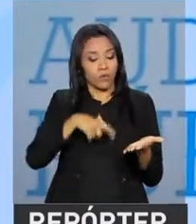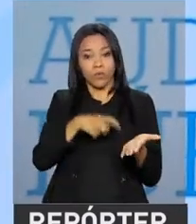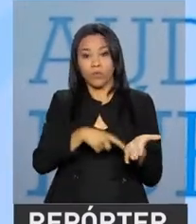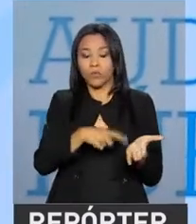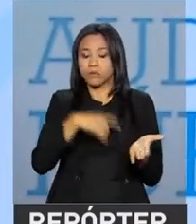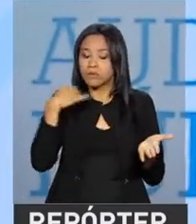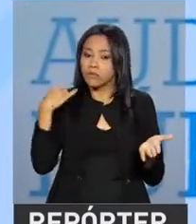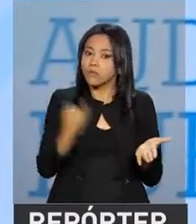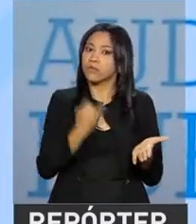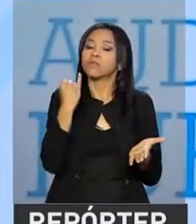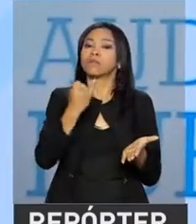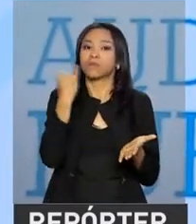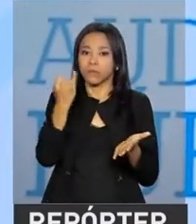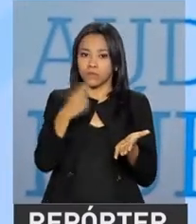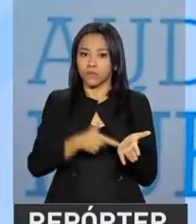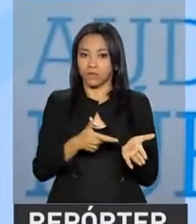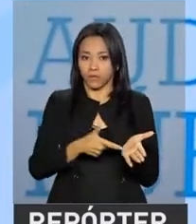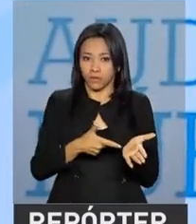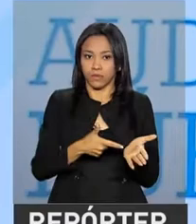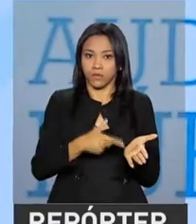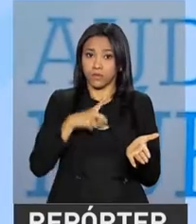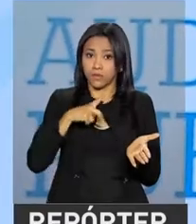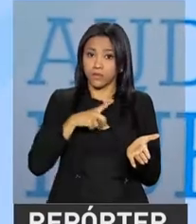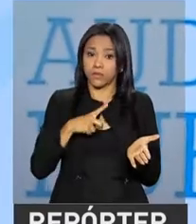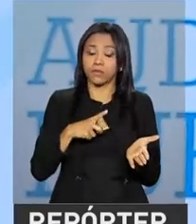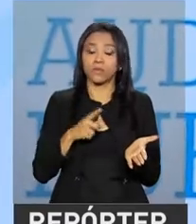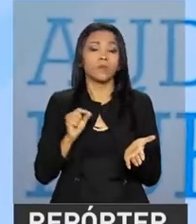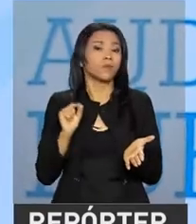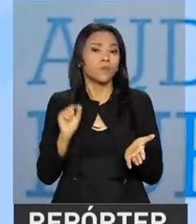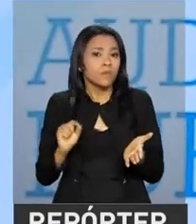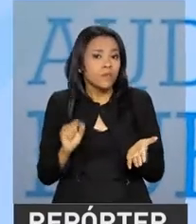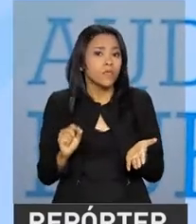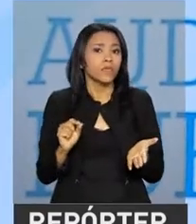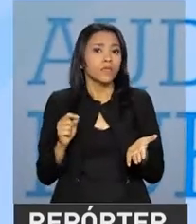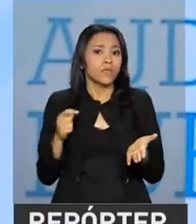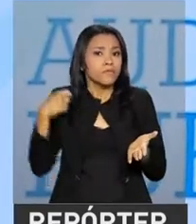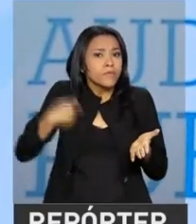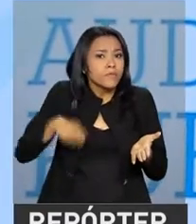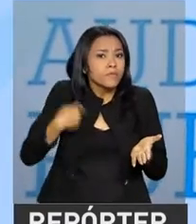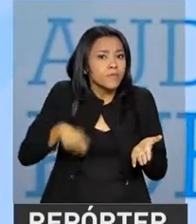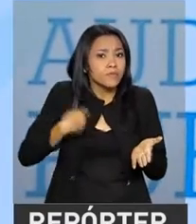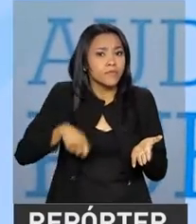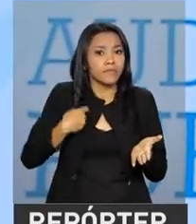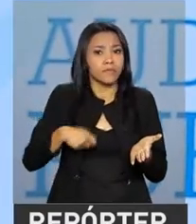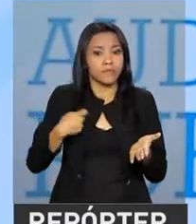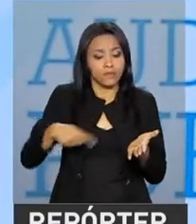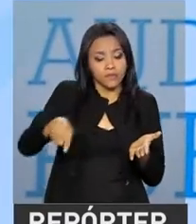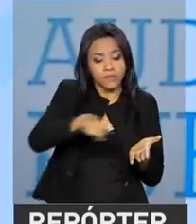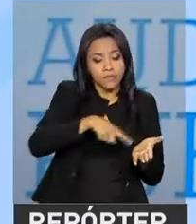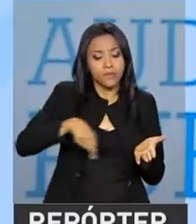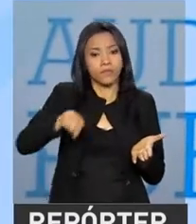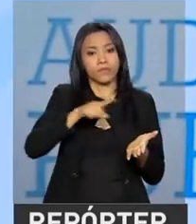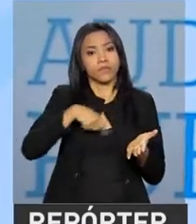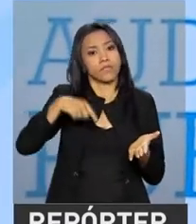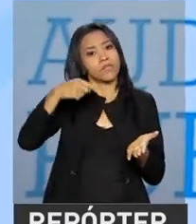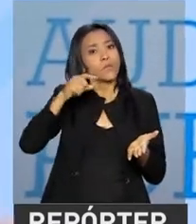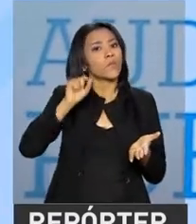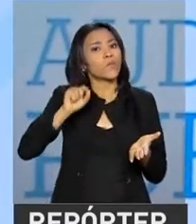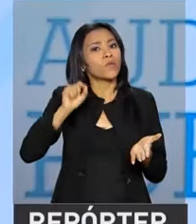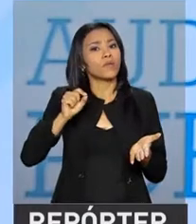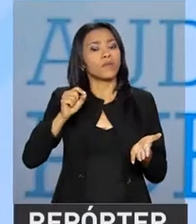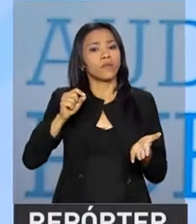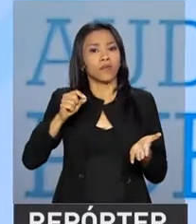extrema relevância que tem a sua necessidade para que a gente possa dizer o que é